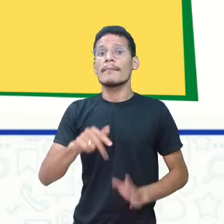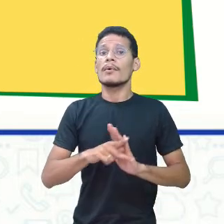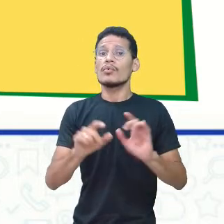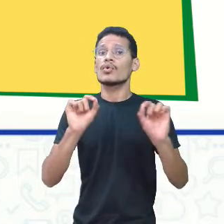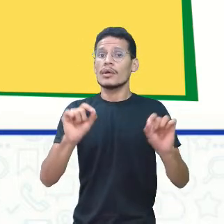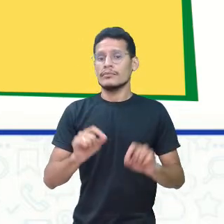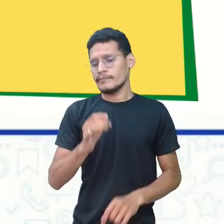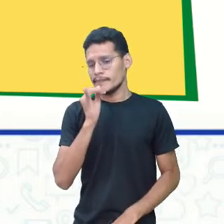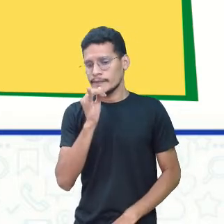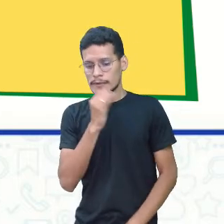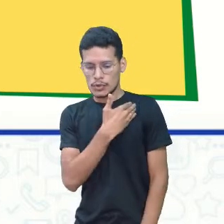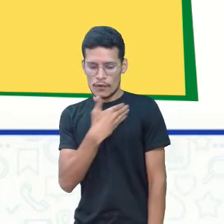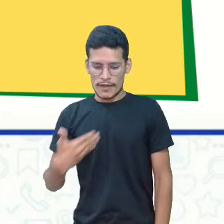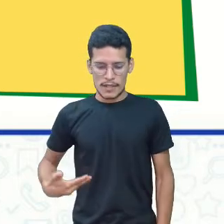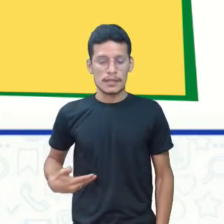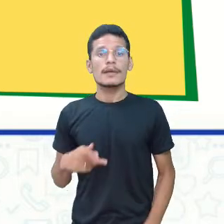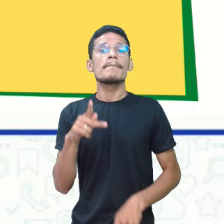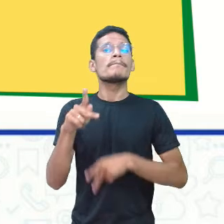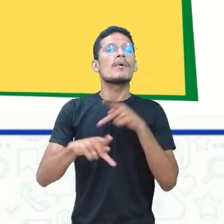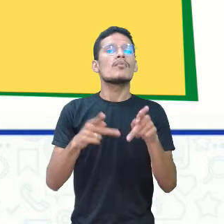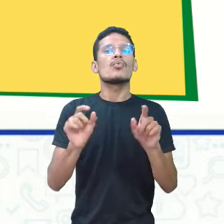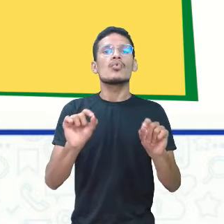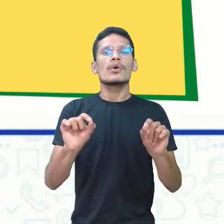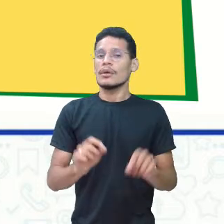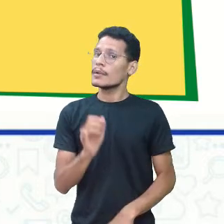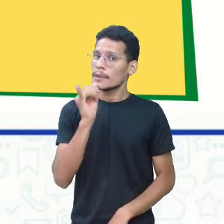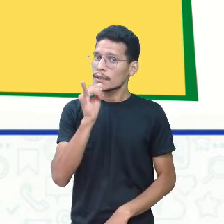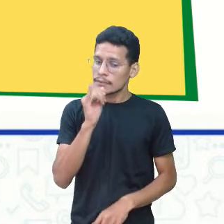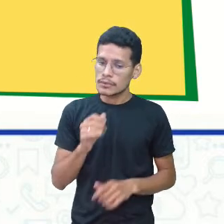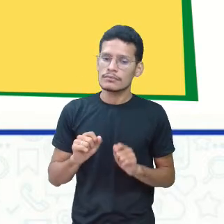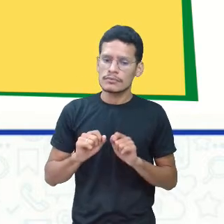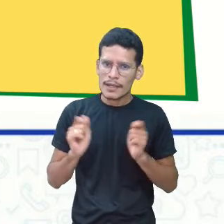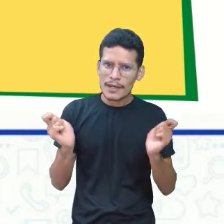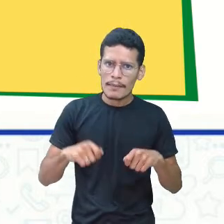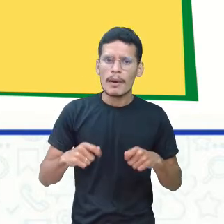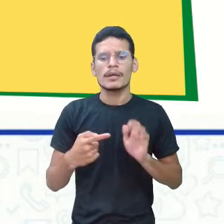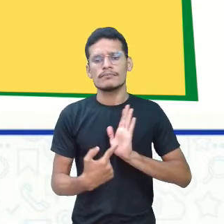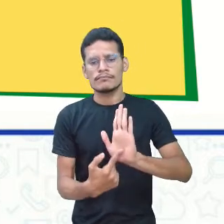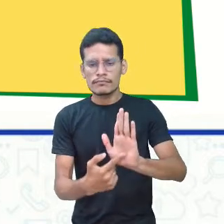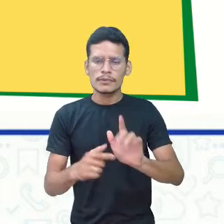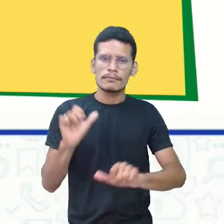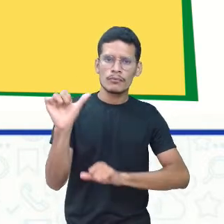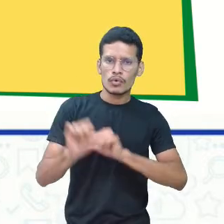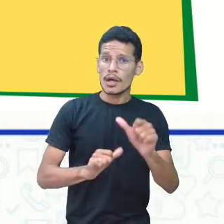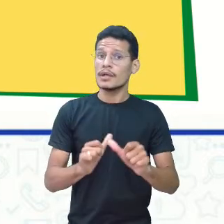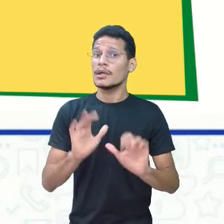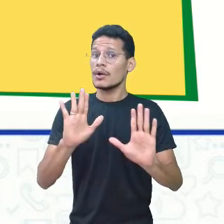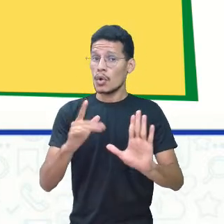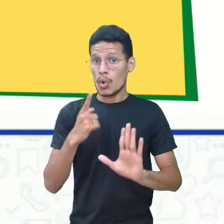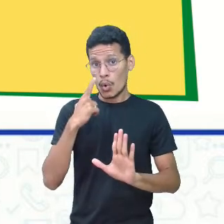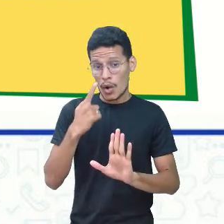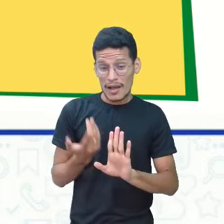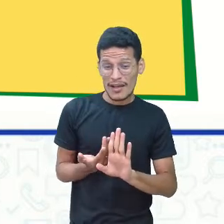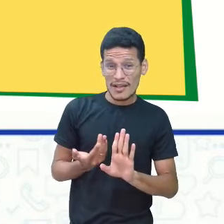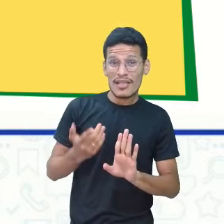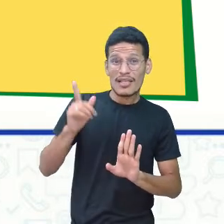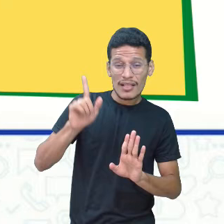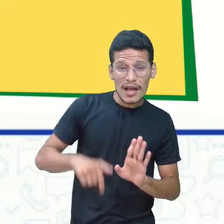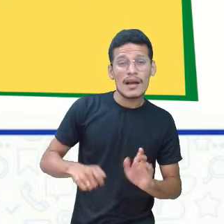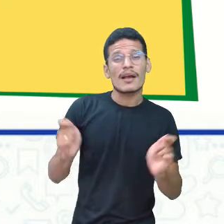um governante populista. Então, o que é que ele faz? Ele promove, né, mudanças que, aparentemente, elas